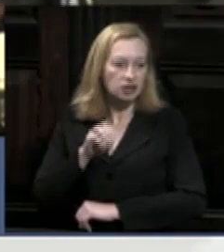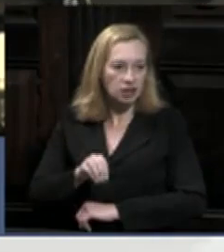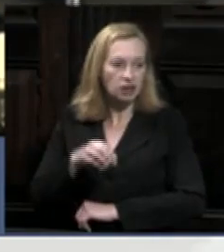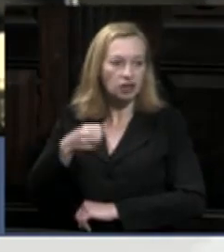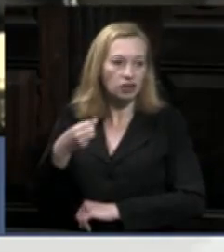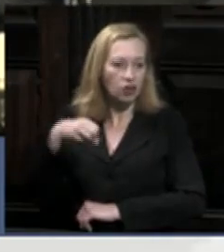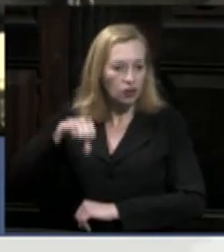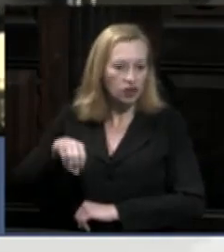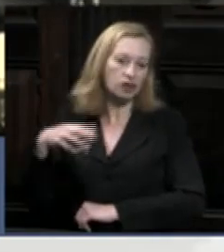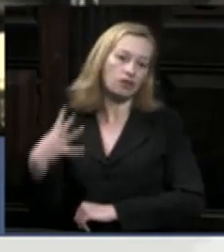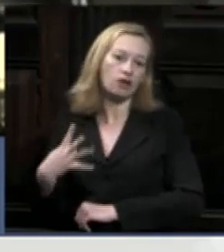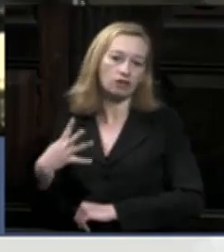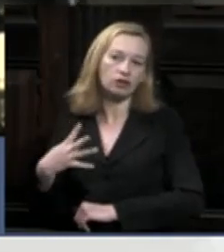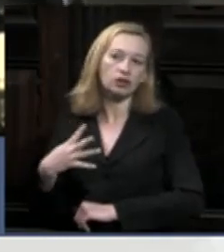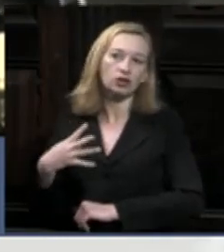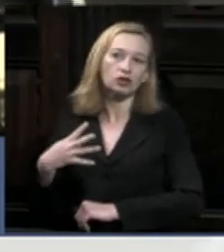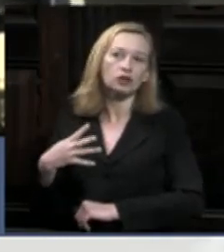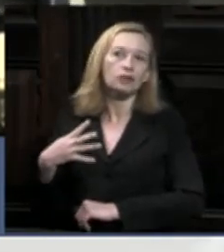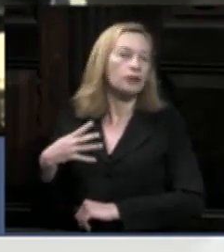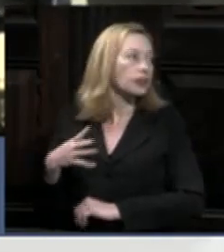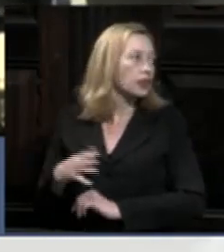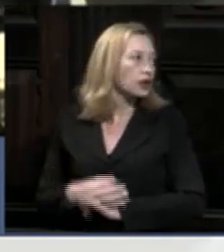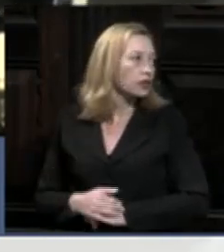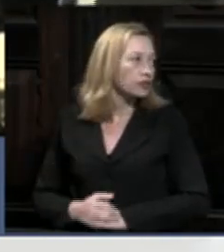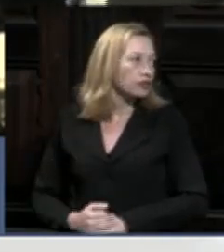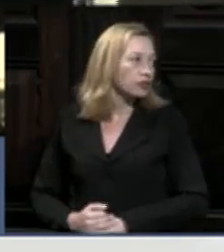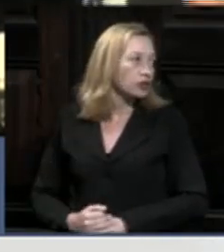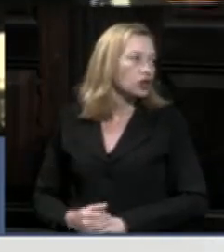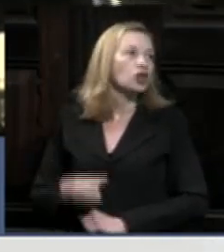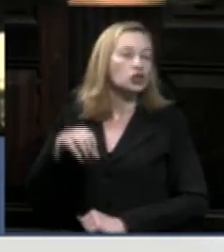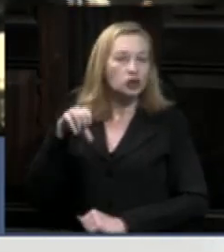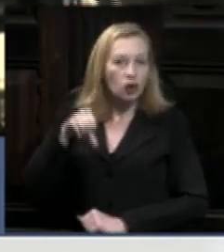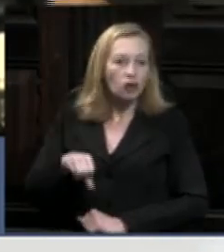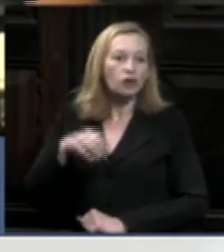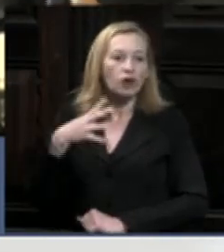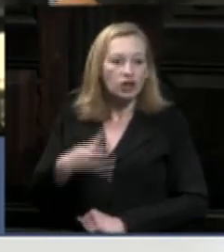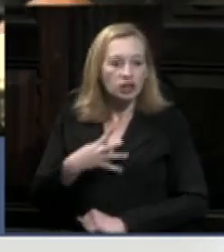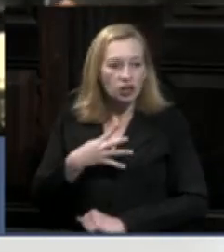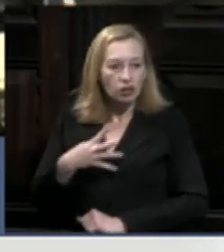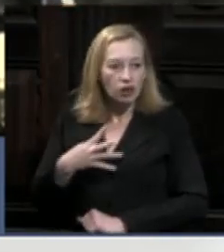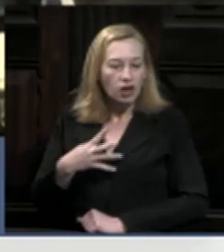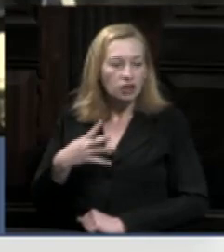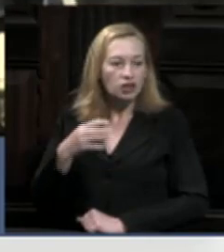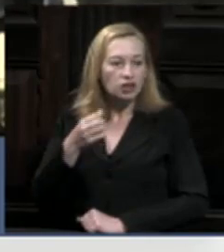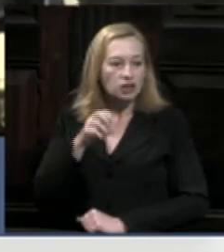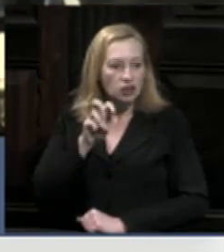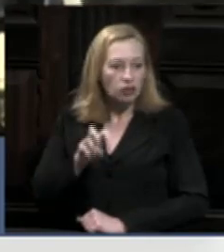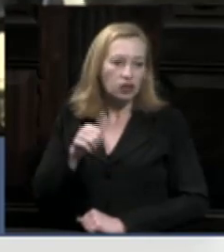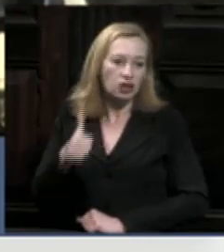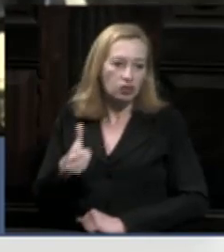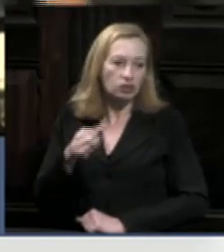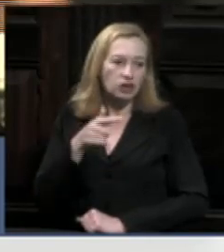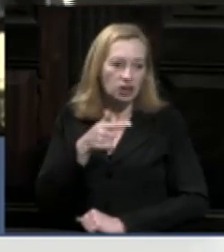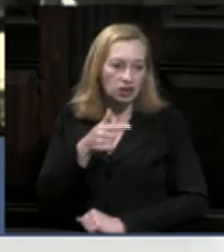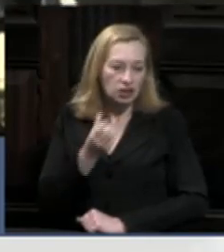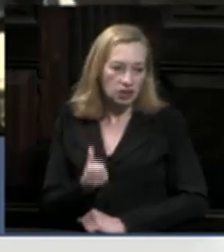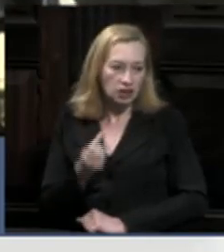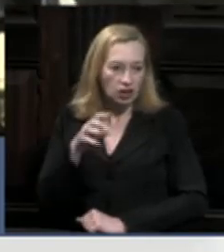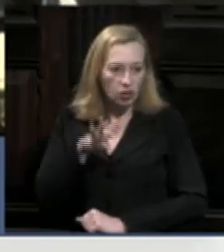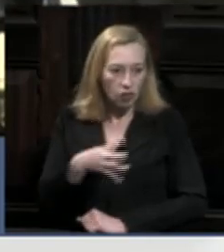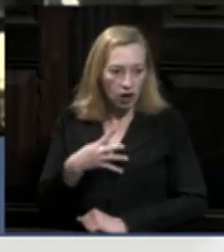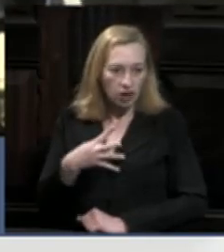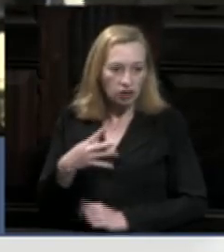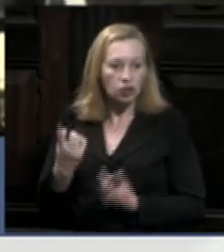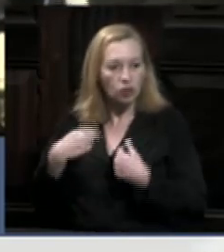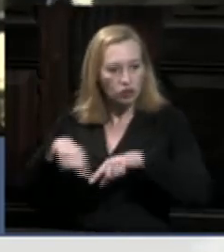94 9 22 42 44 51 58 74 contra as demais